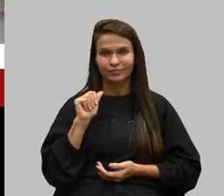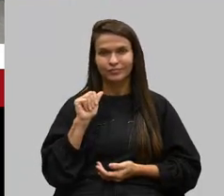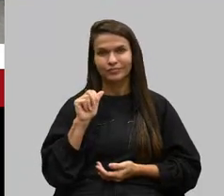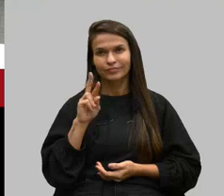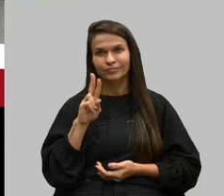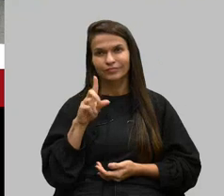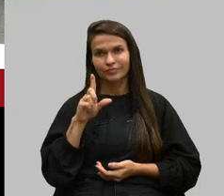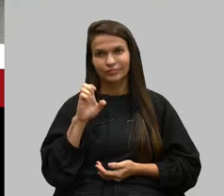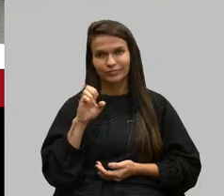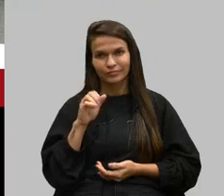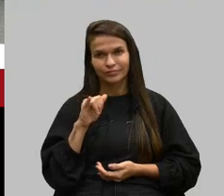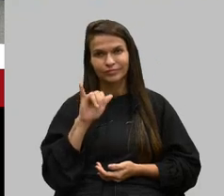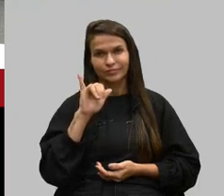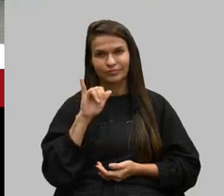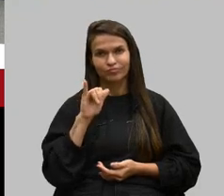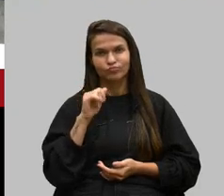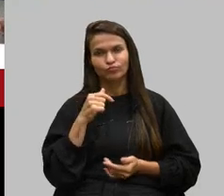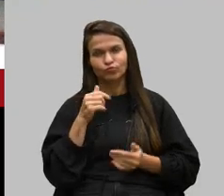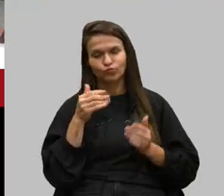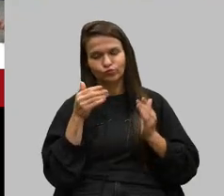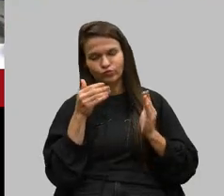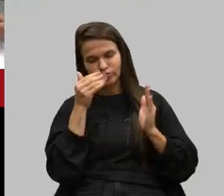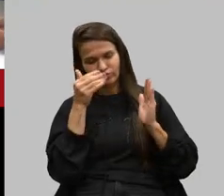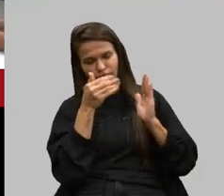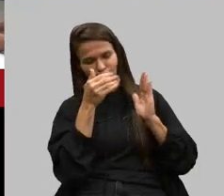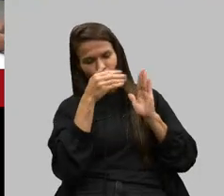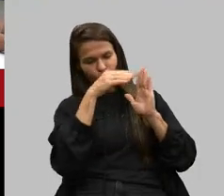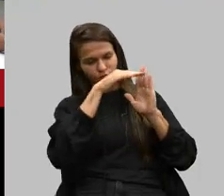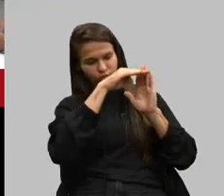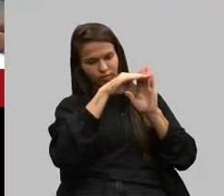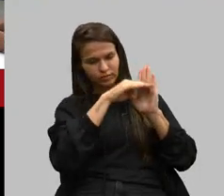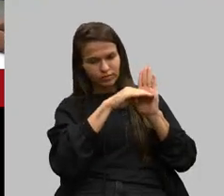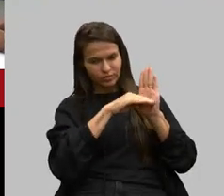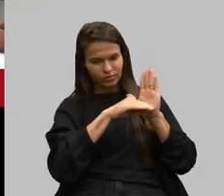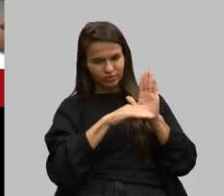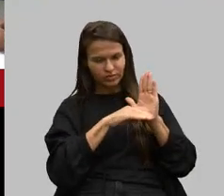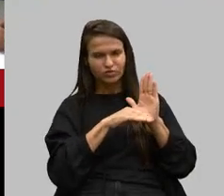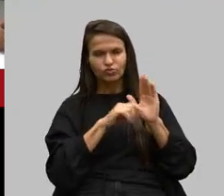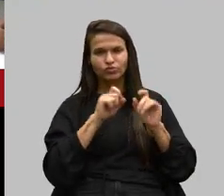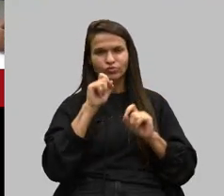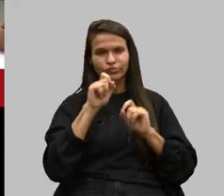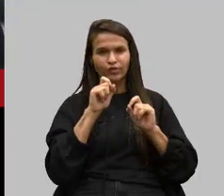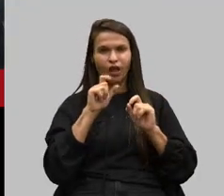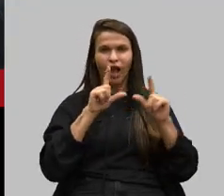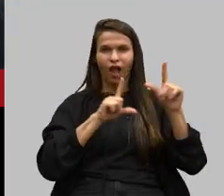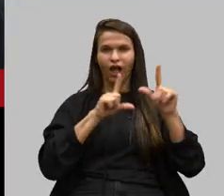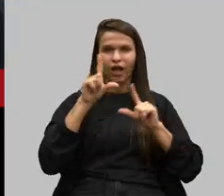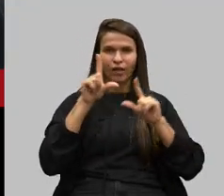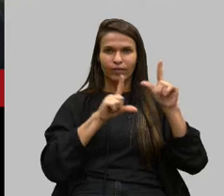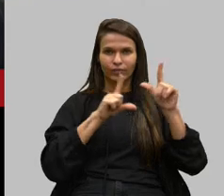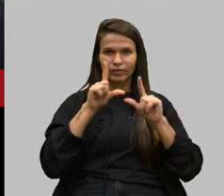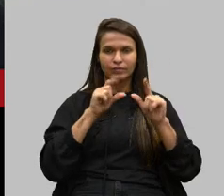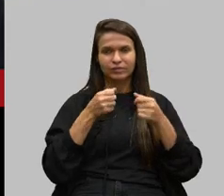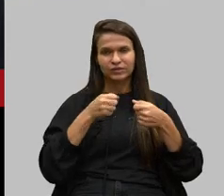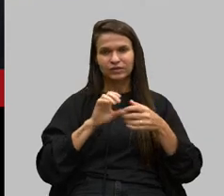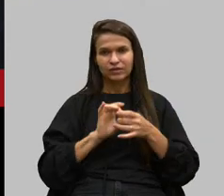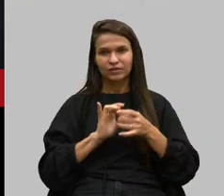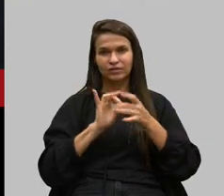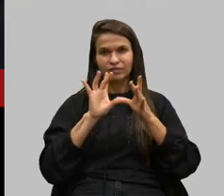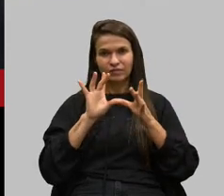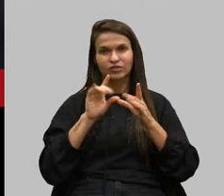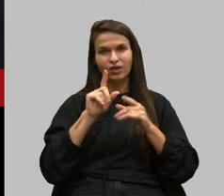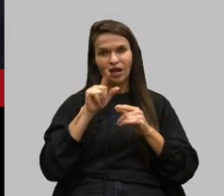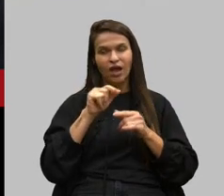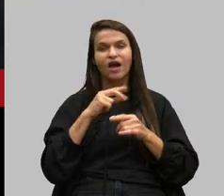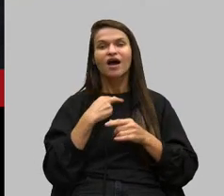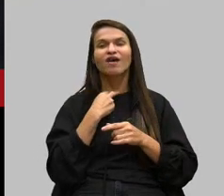a gente segue lá uma diretriz de que a imprensa a imprensa tem que ser livre porque ela na verdade é que é a